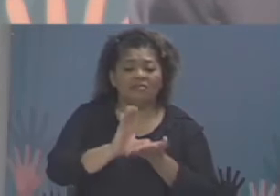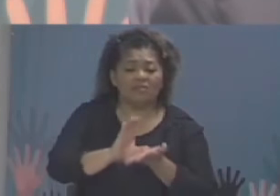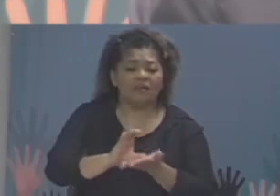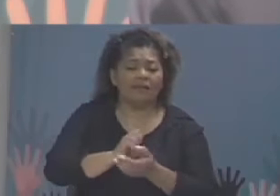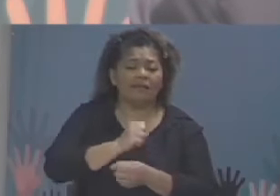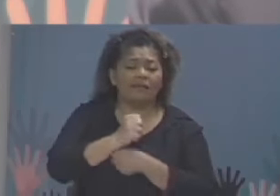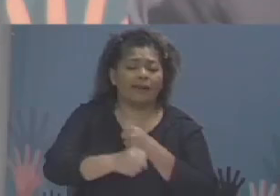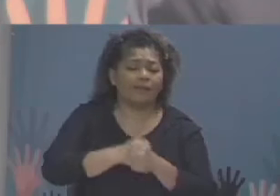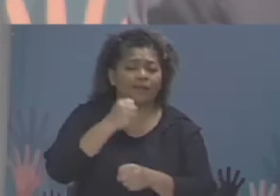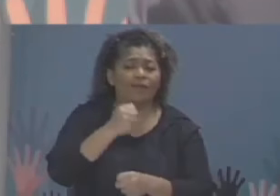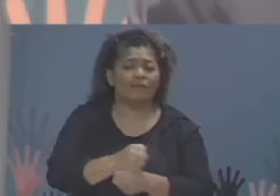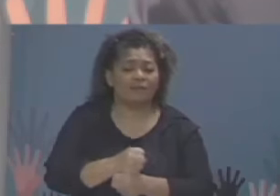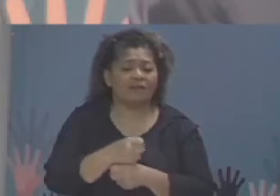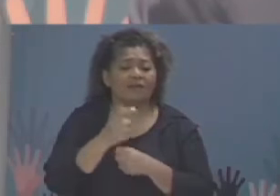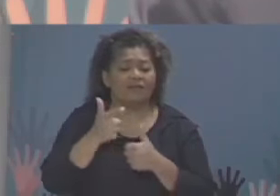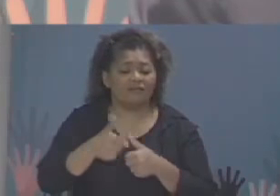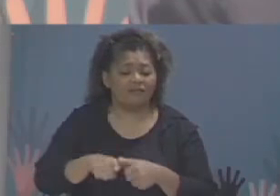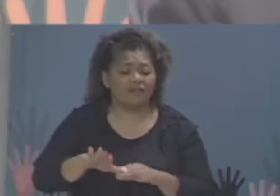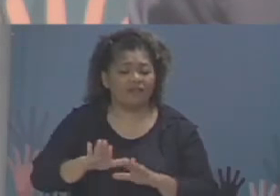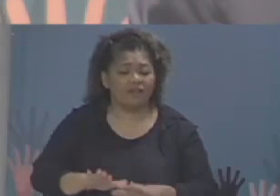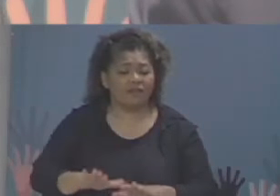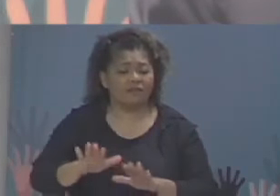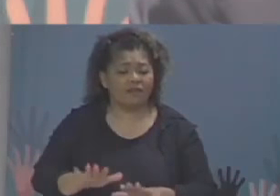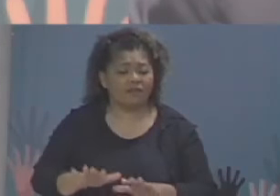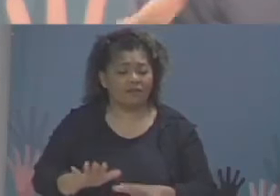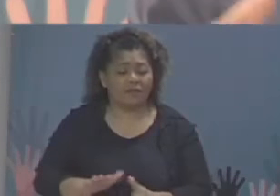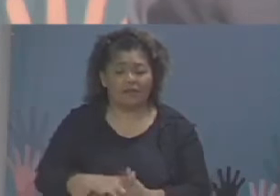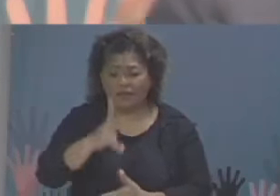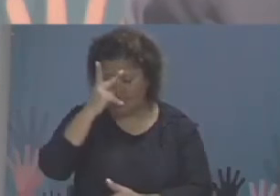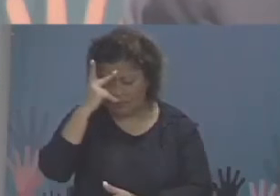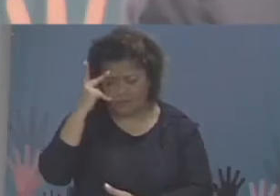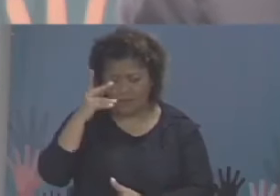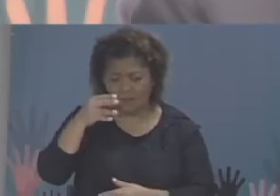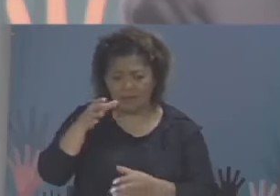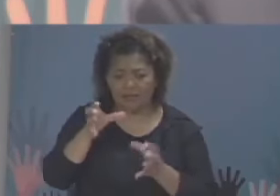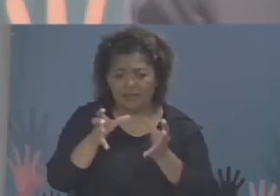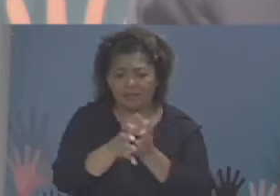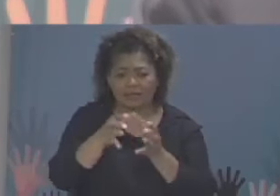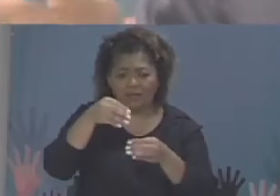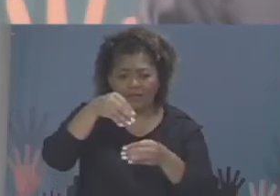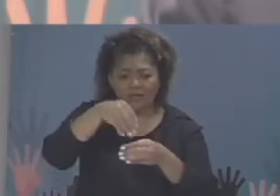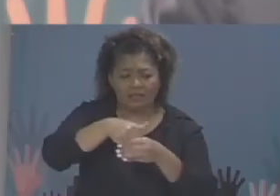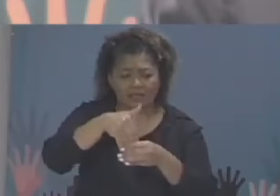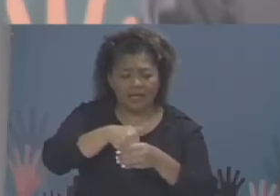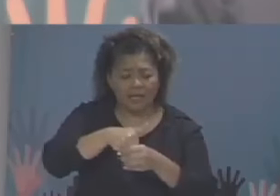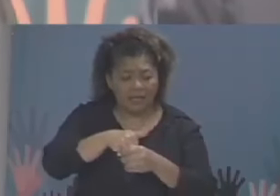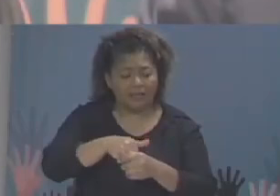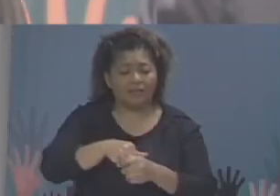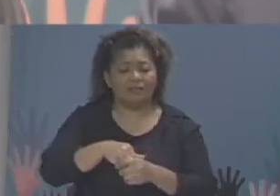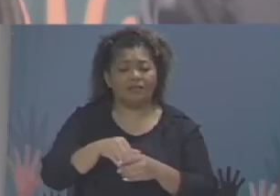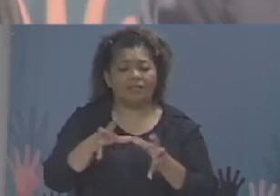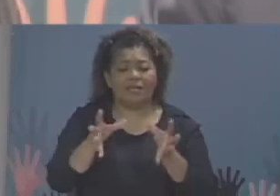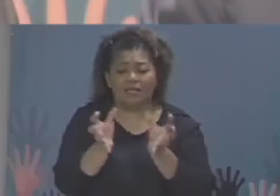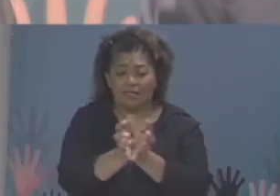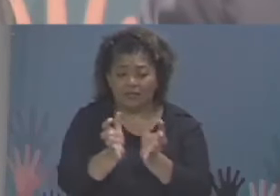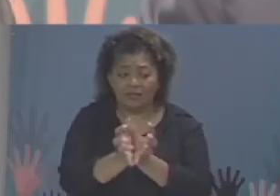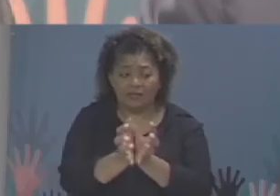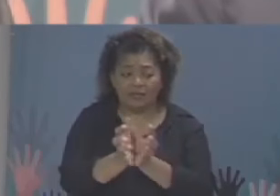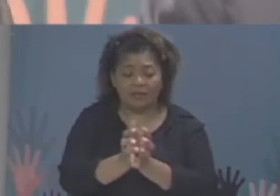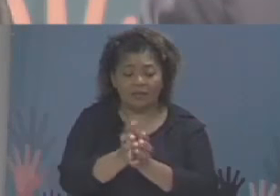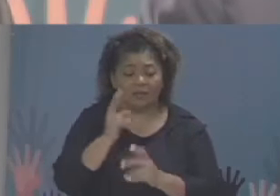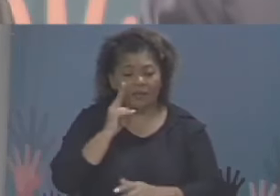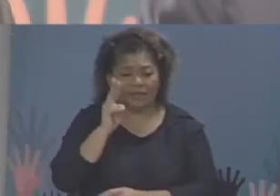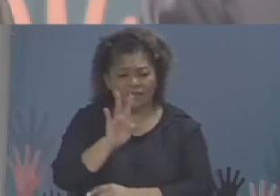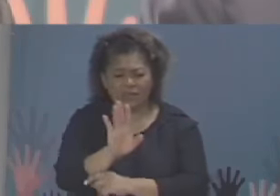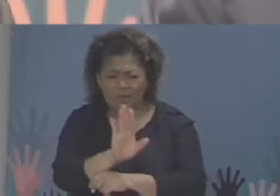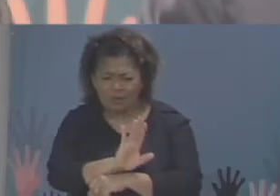anos. Quer dizer, e essas pessoas, como o candidato Alan, né, que está na sua chapa, eu assisti um vídeo